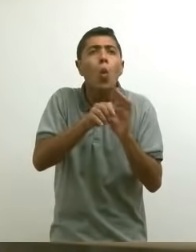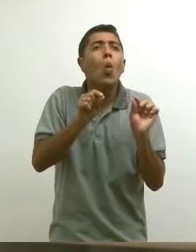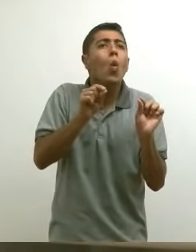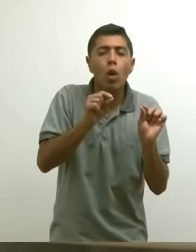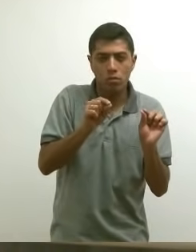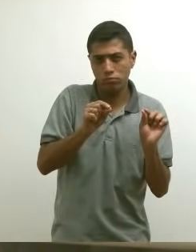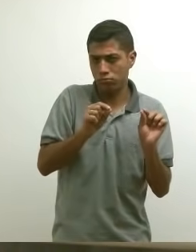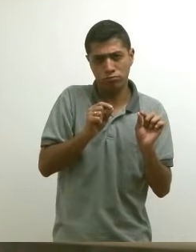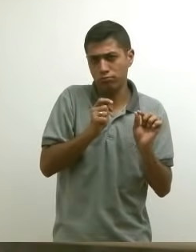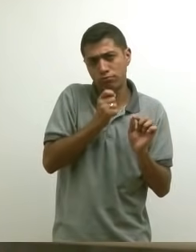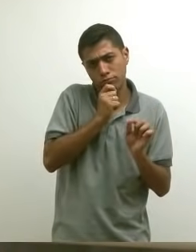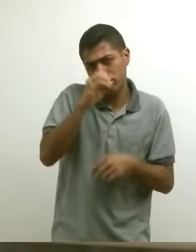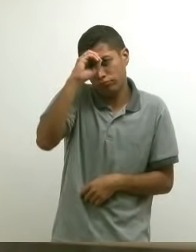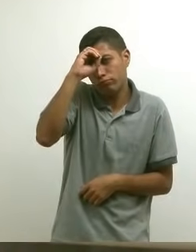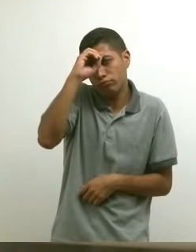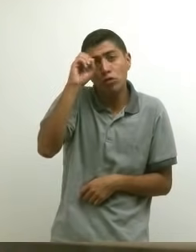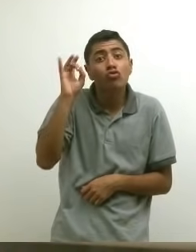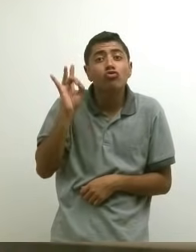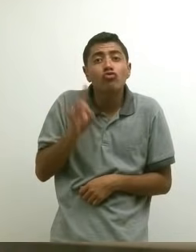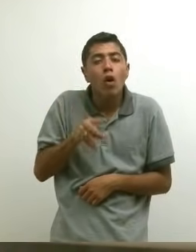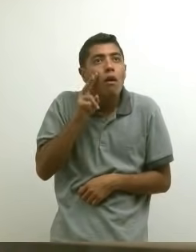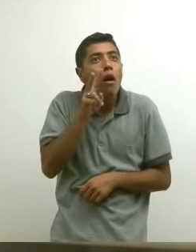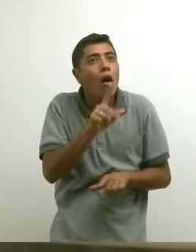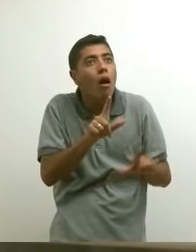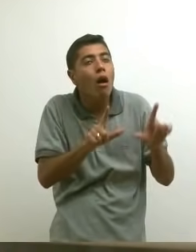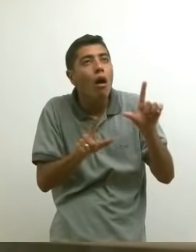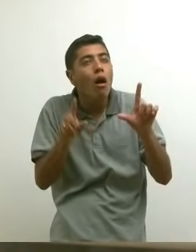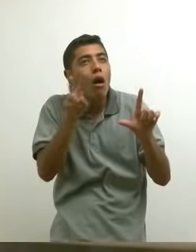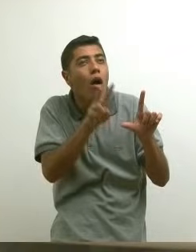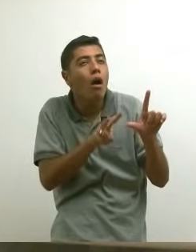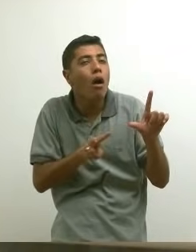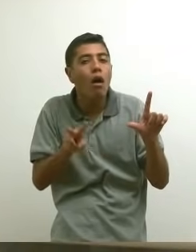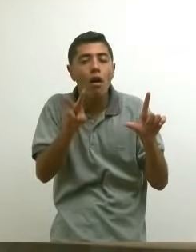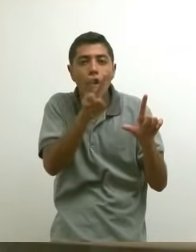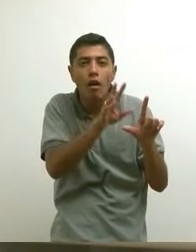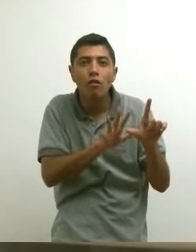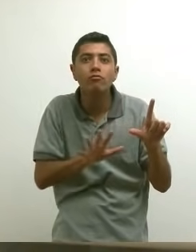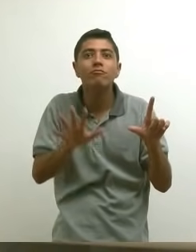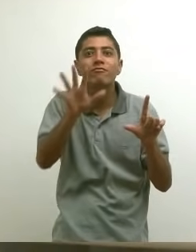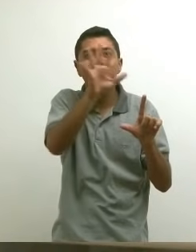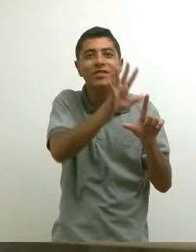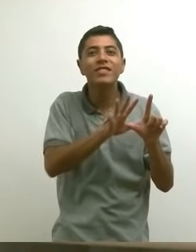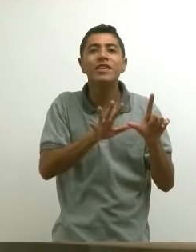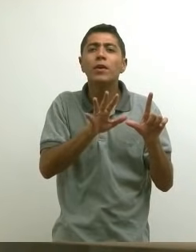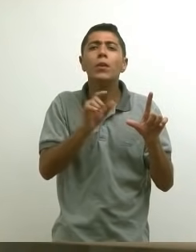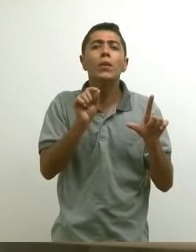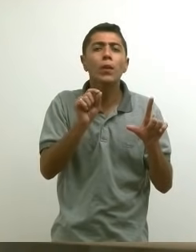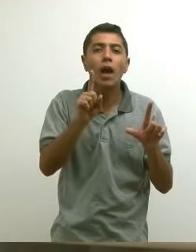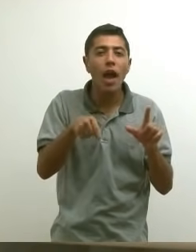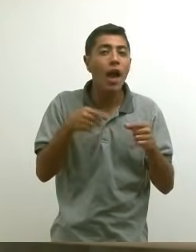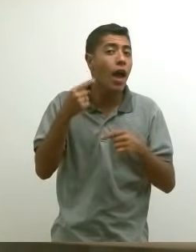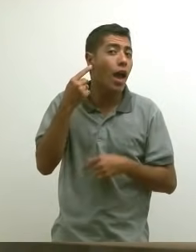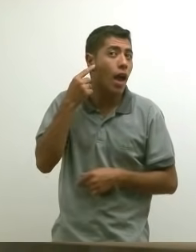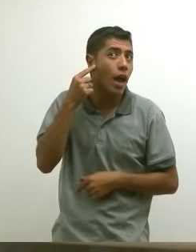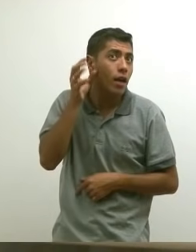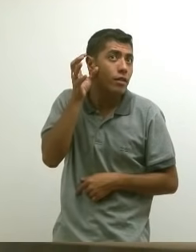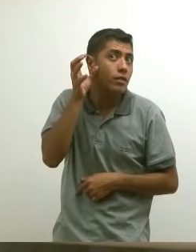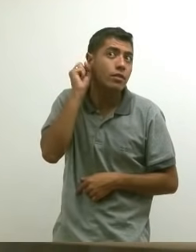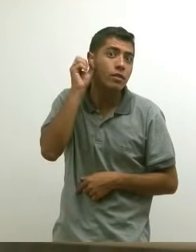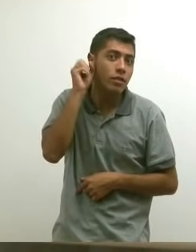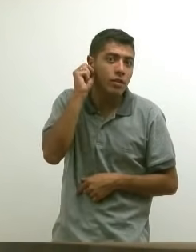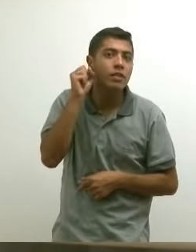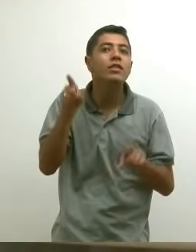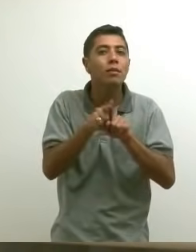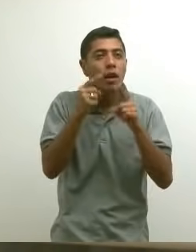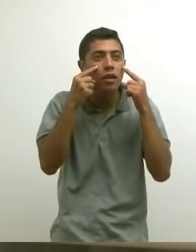percepção é sensorial auditiva e visual basicamente toda minha infância é dedicada isso percepção